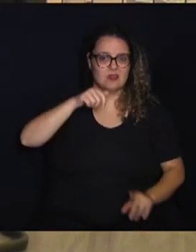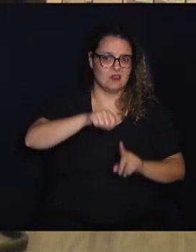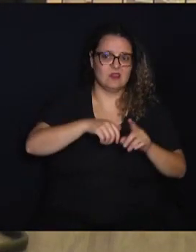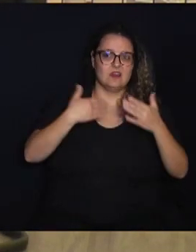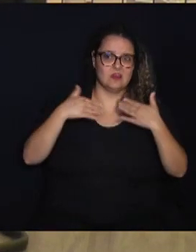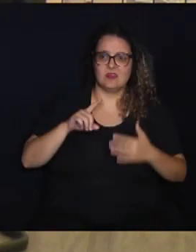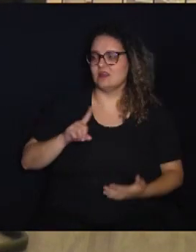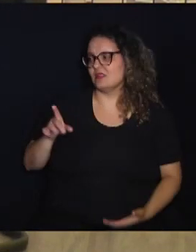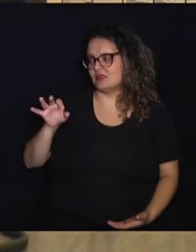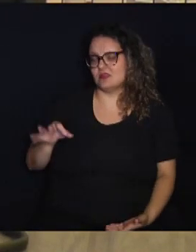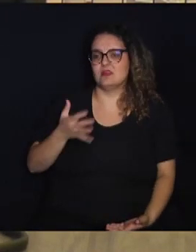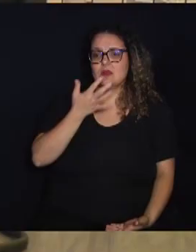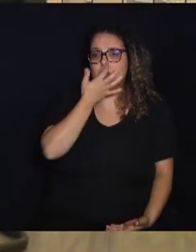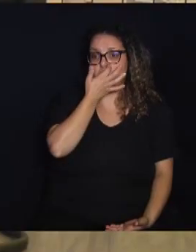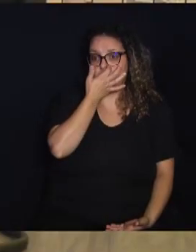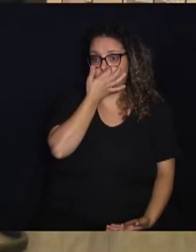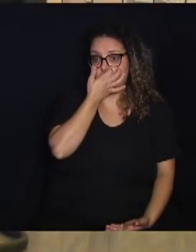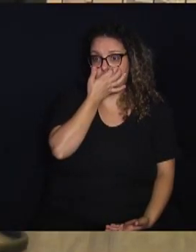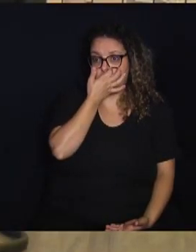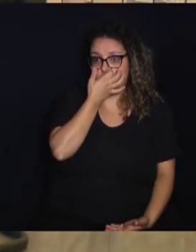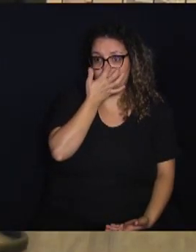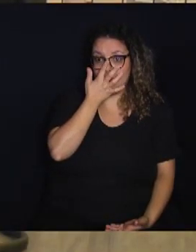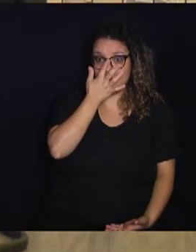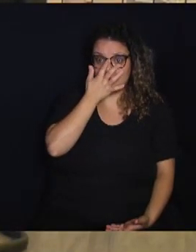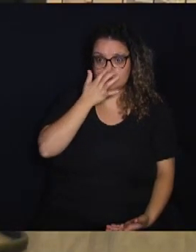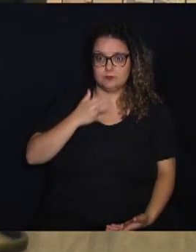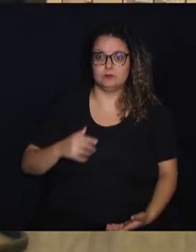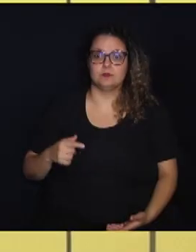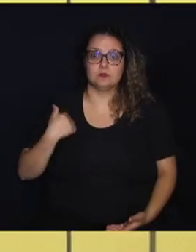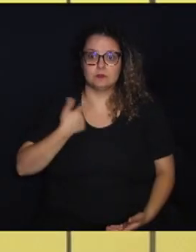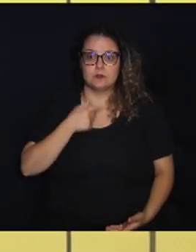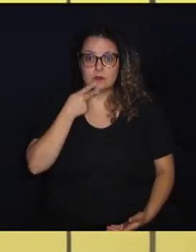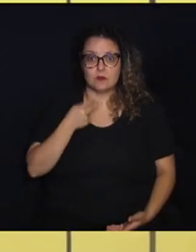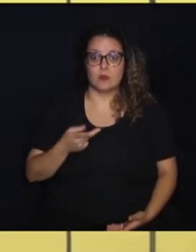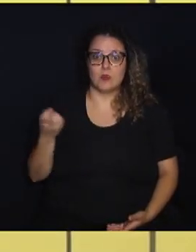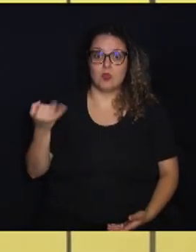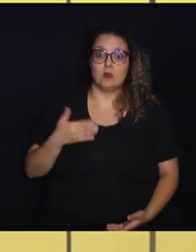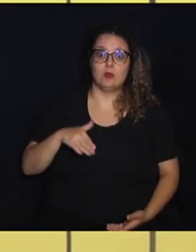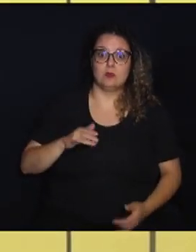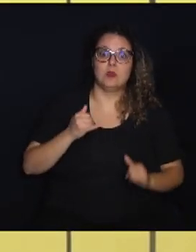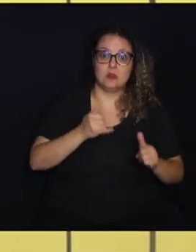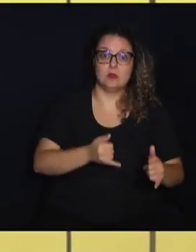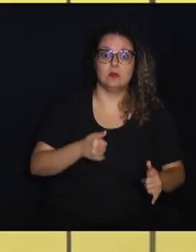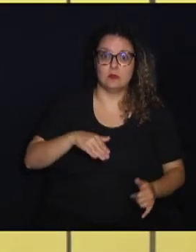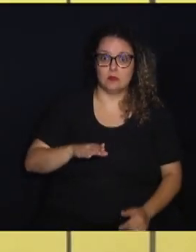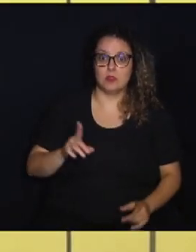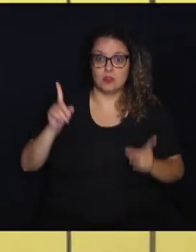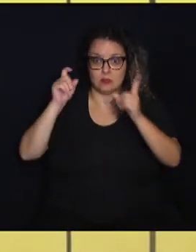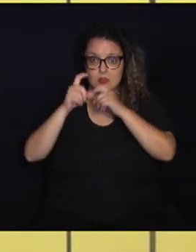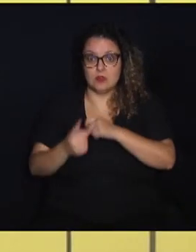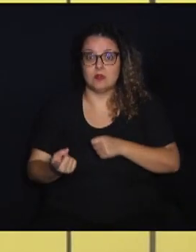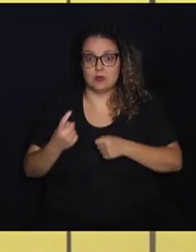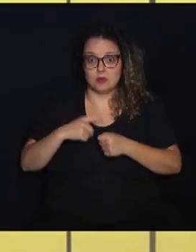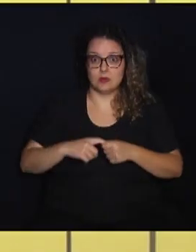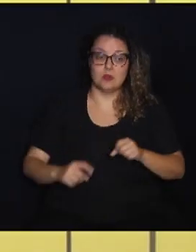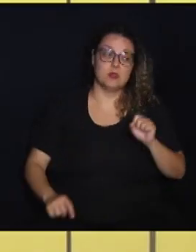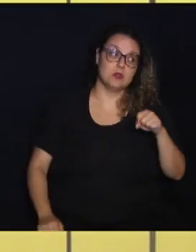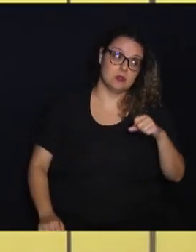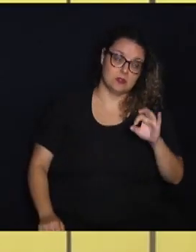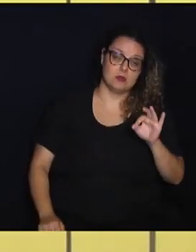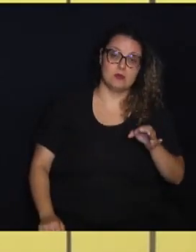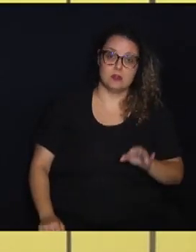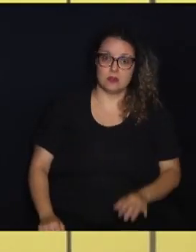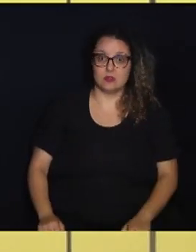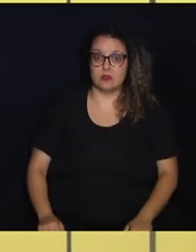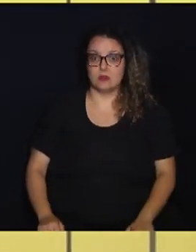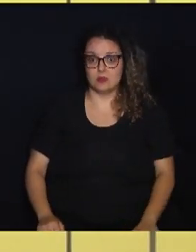deu certo. Isso assim, a gente fala que quanto mais a pessoa desiste, mais difícil é de retomar. Tá. Então verdade. A gente sempre fala, por